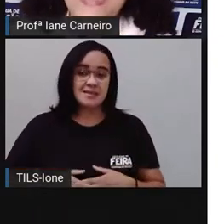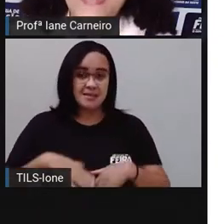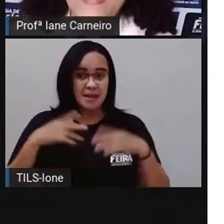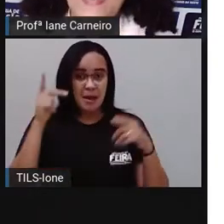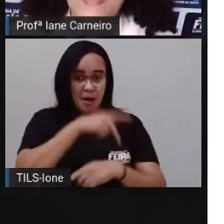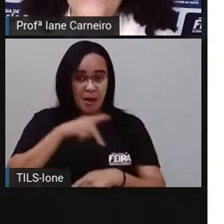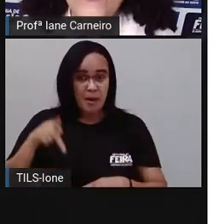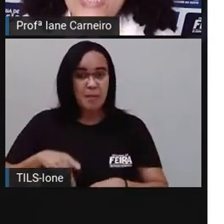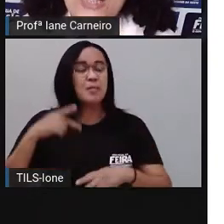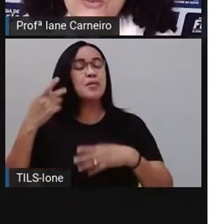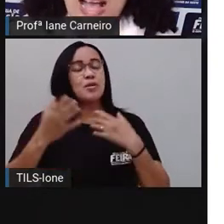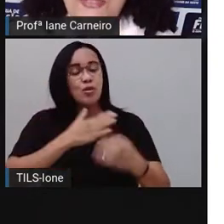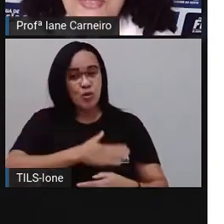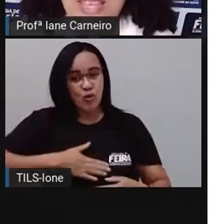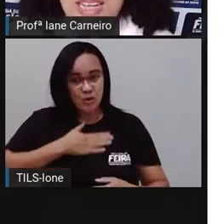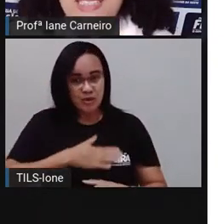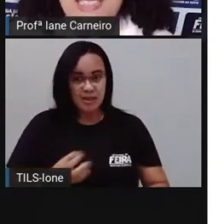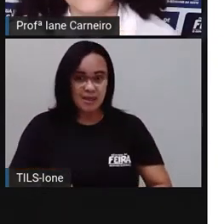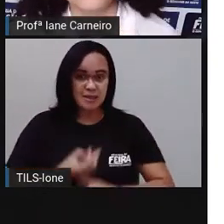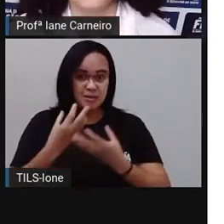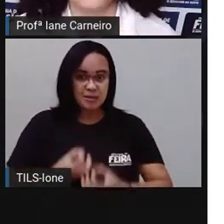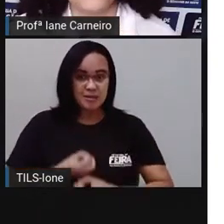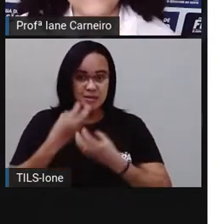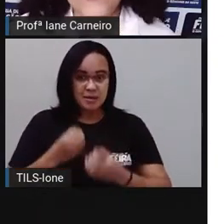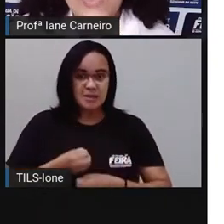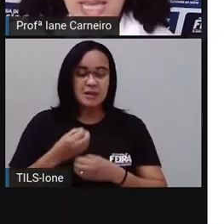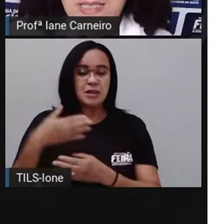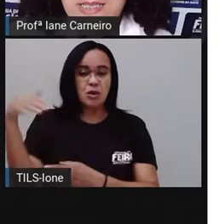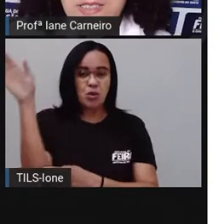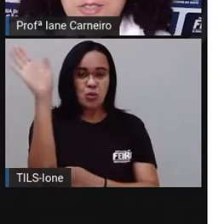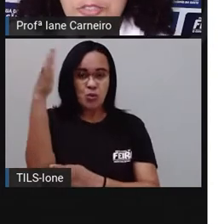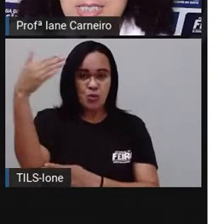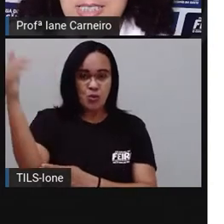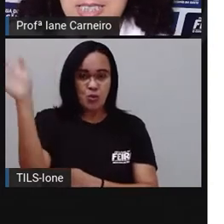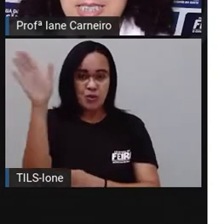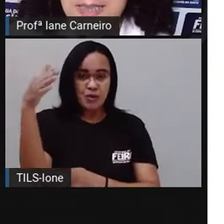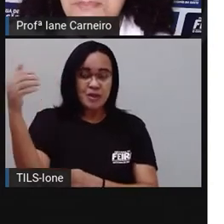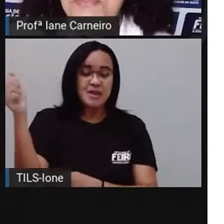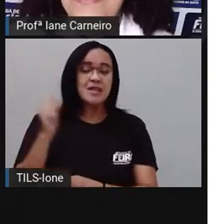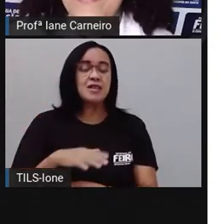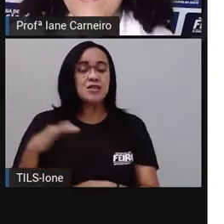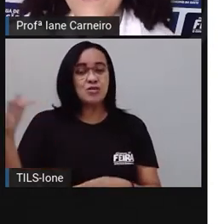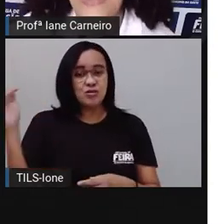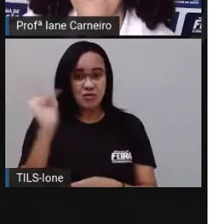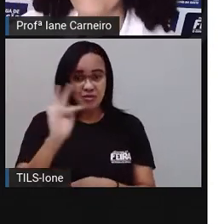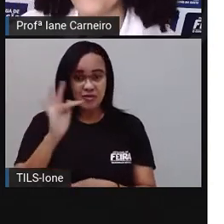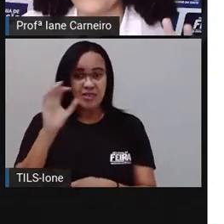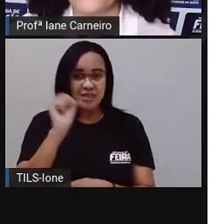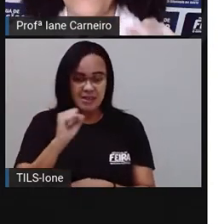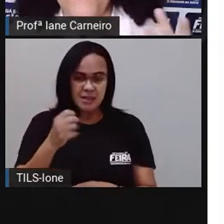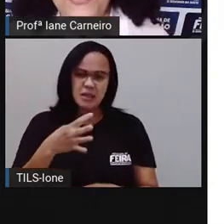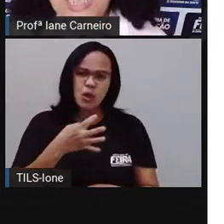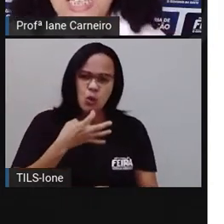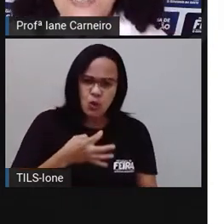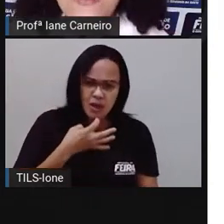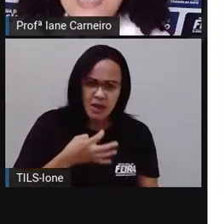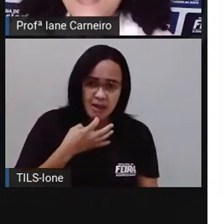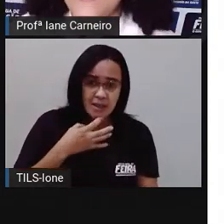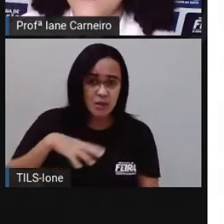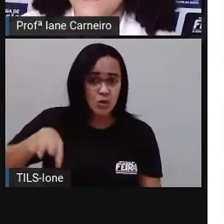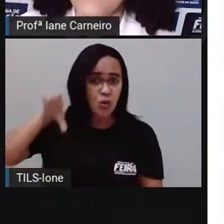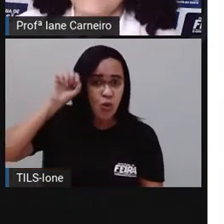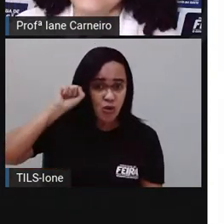vocês, né, o hino à Feira de Santana. Vocês conhecem o hino de Feira de Santana? Algum de vocês já